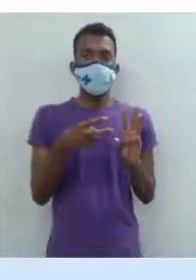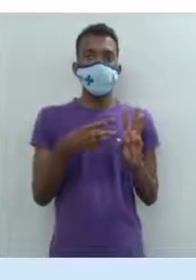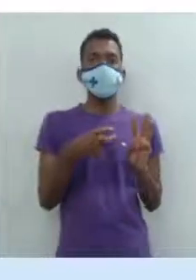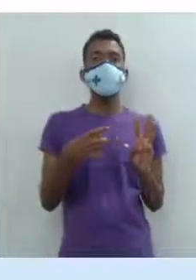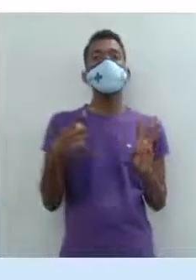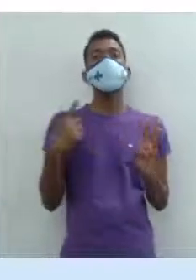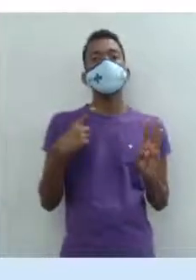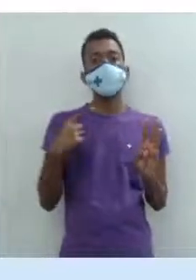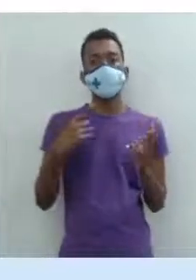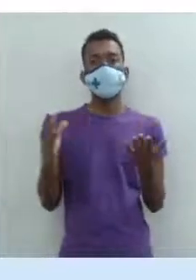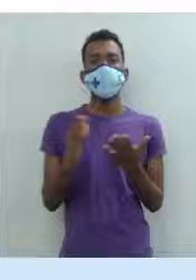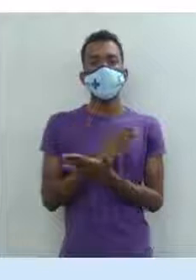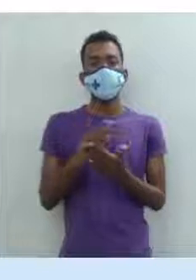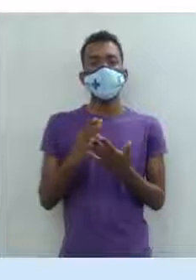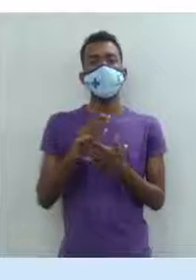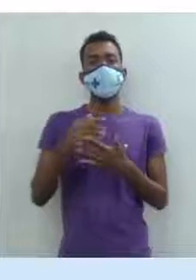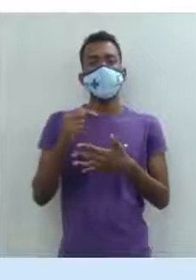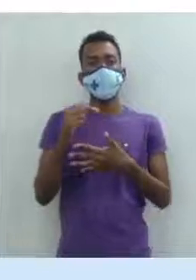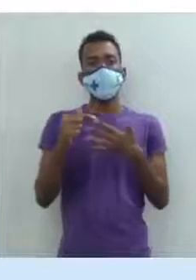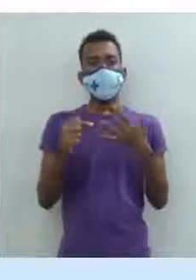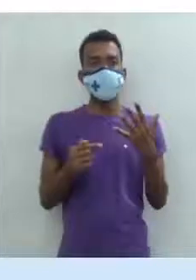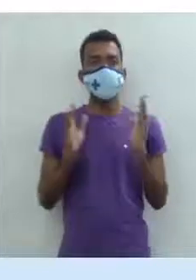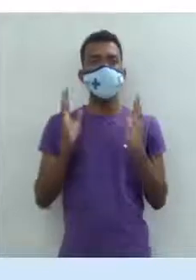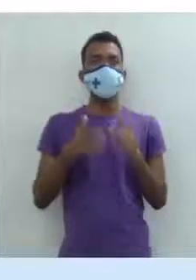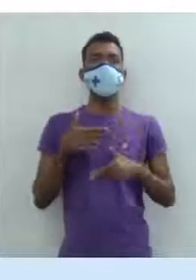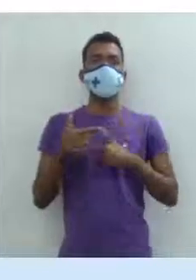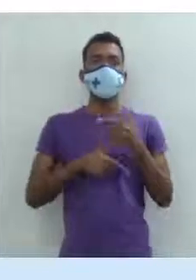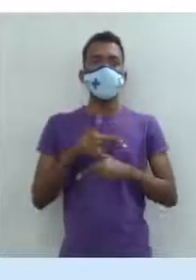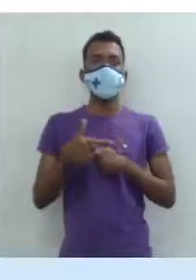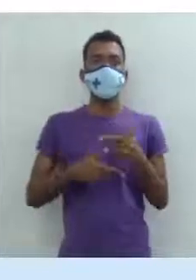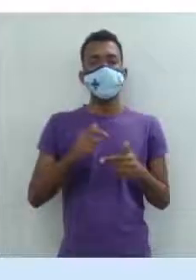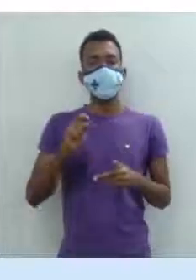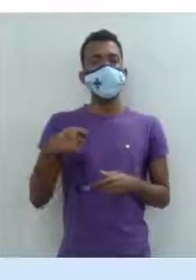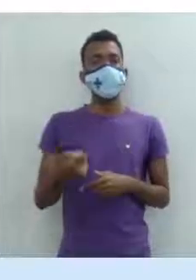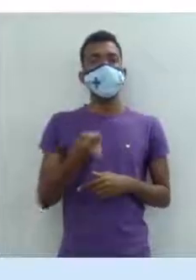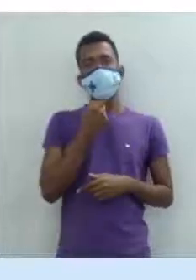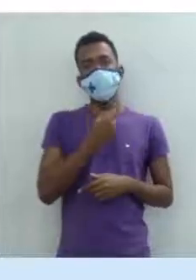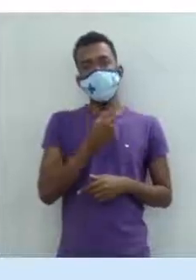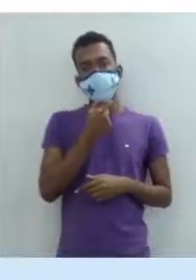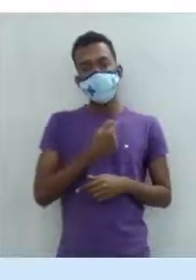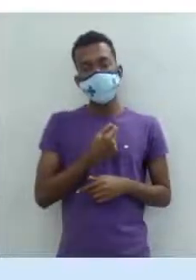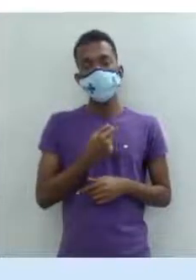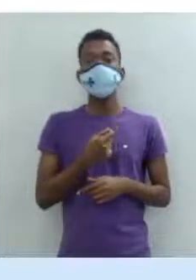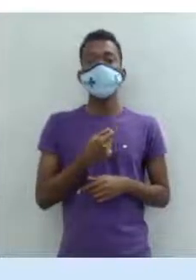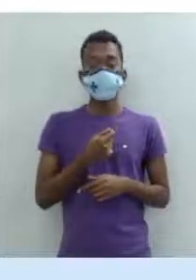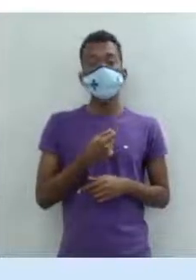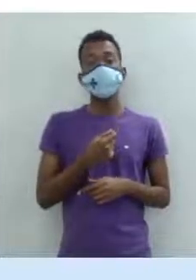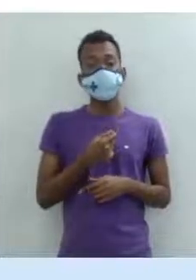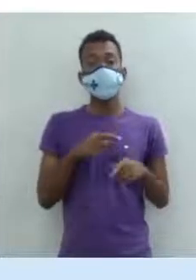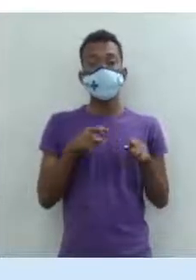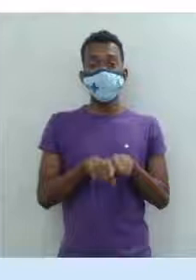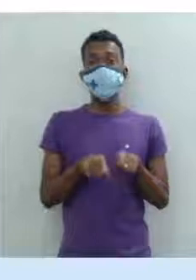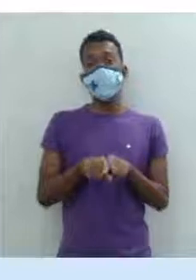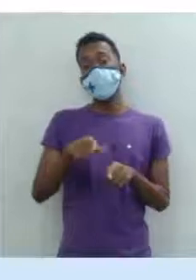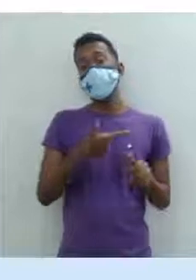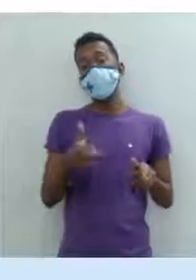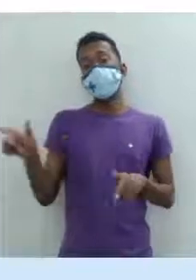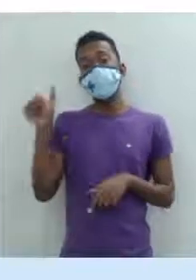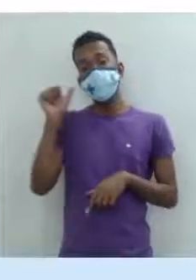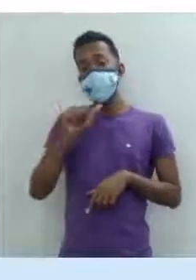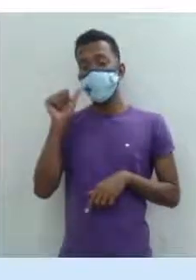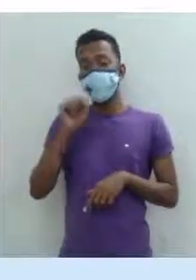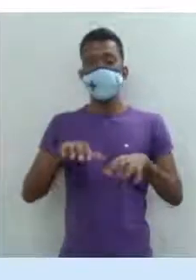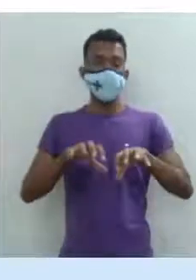algumas tarefas, né, são feitas pelos homens e outras, né, pelas mulheres, né?